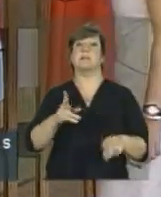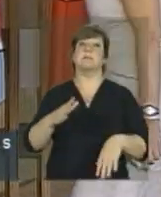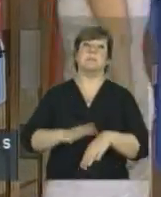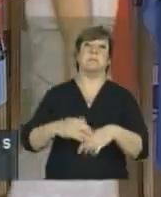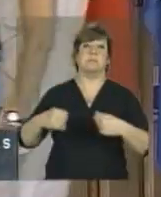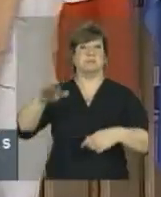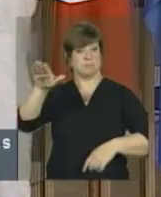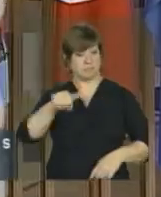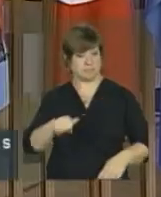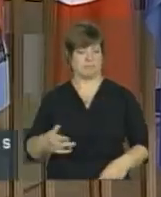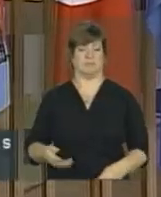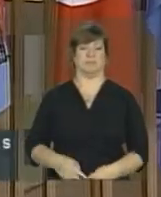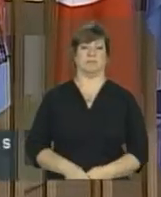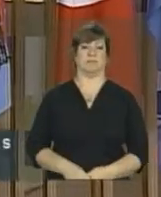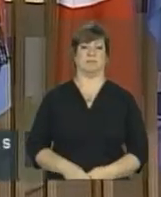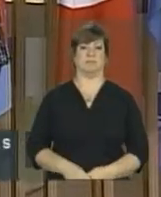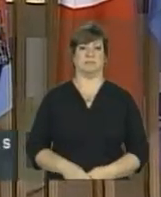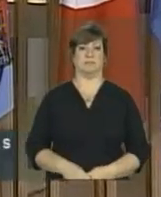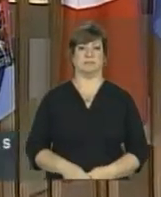que solicitado.